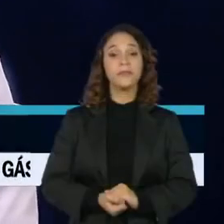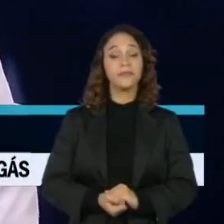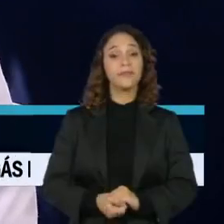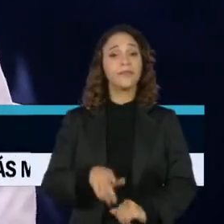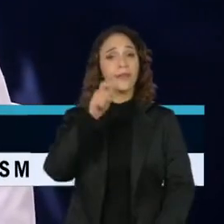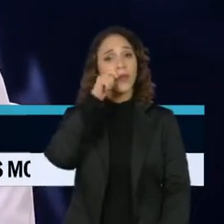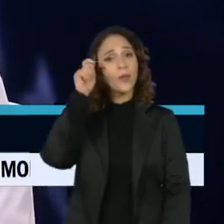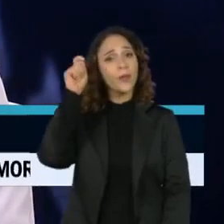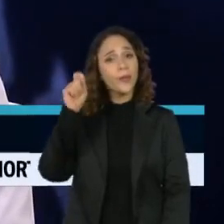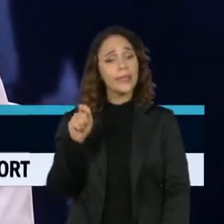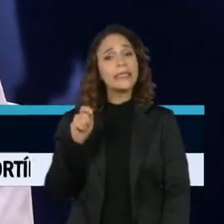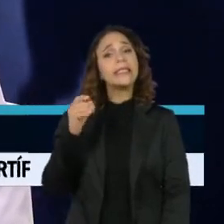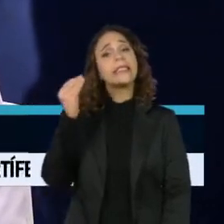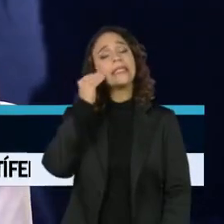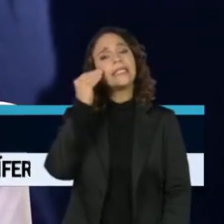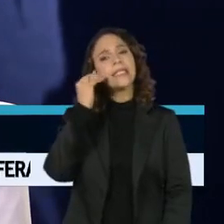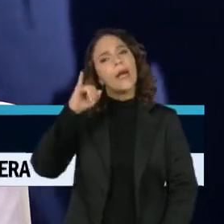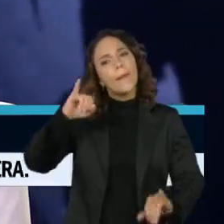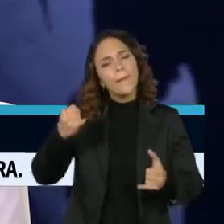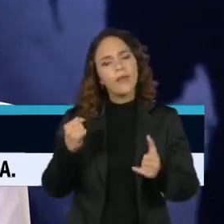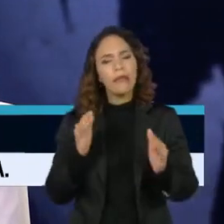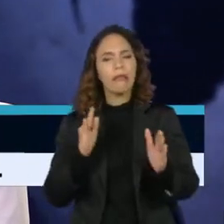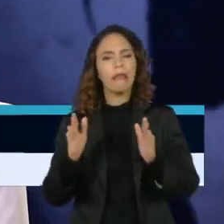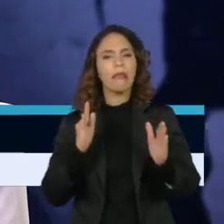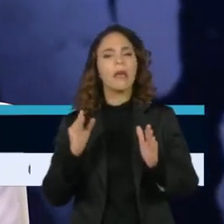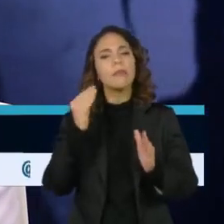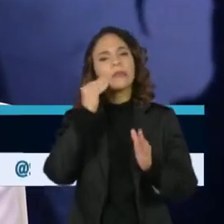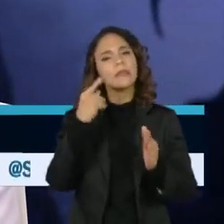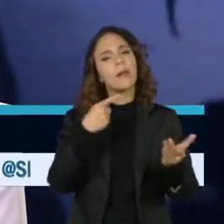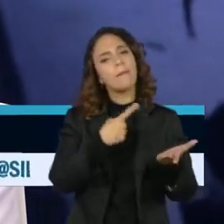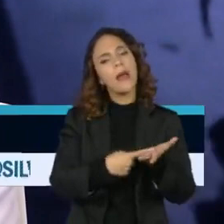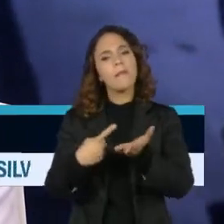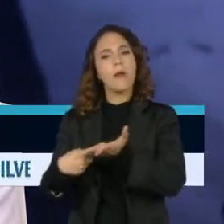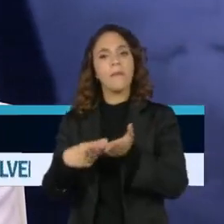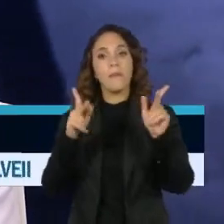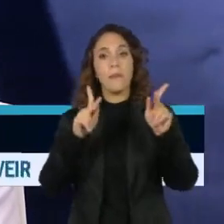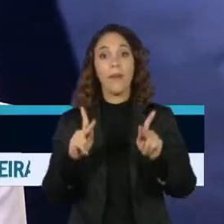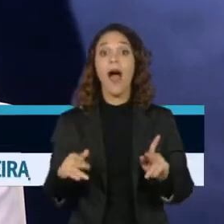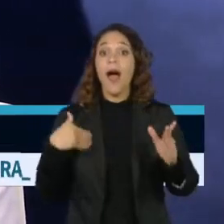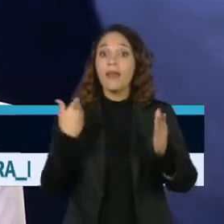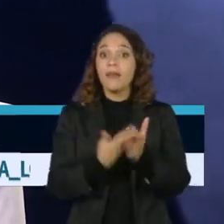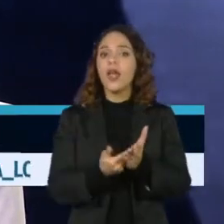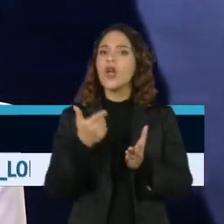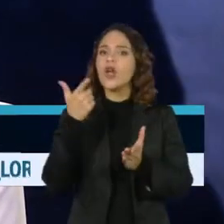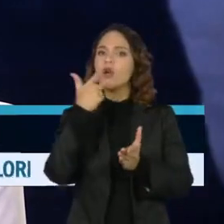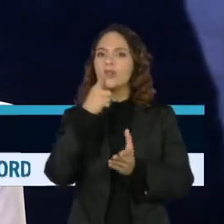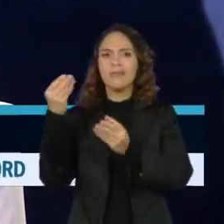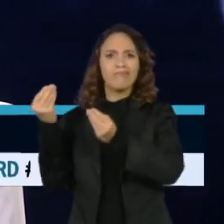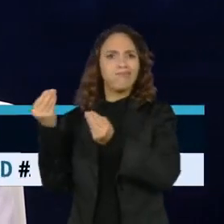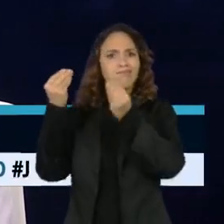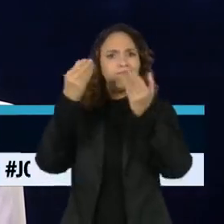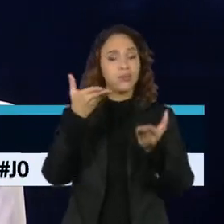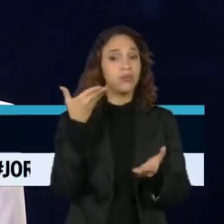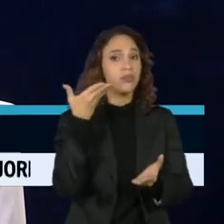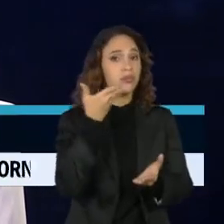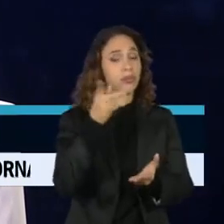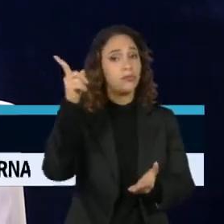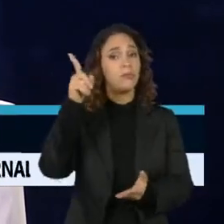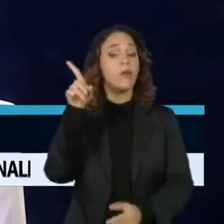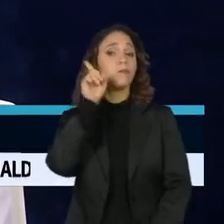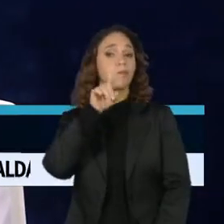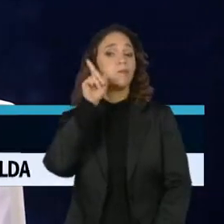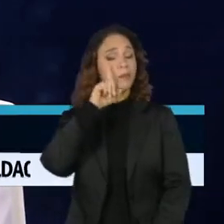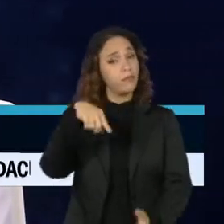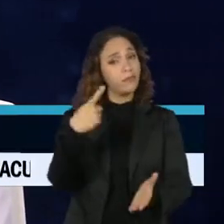A Ucrânia tenta ganhar tempo para voltar às negociações de paz até que o seu exército tenha em mãos o armamento mais moderno prometido pelos Estados